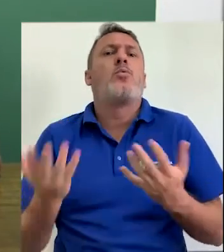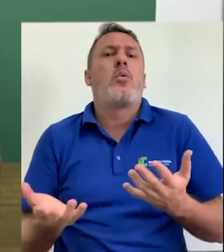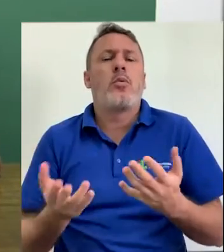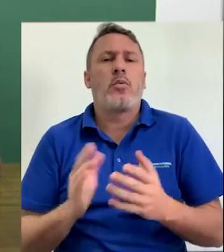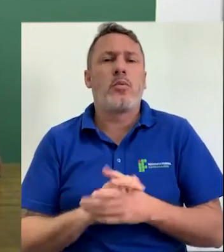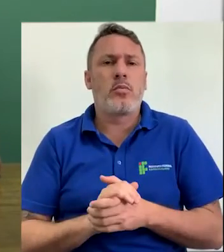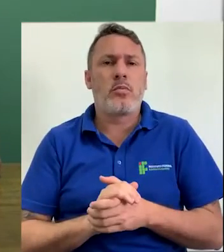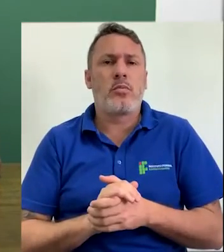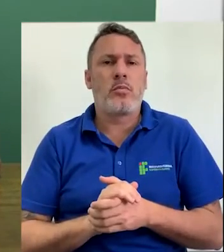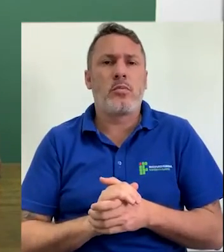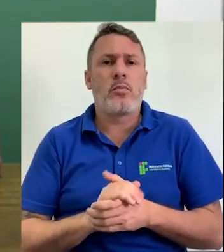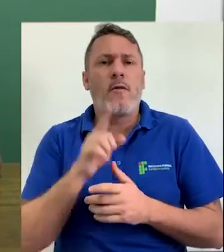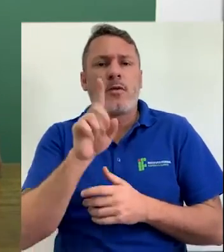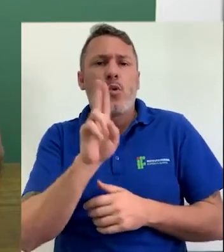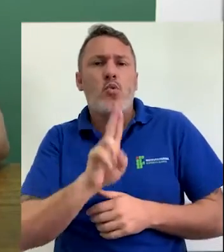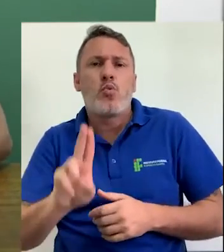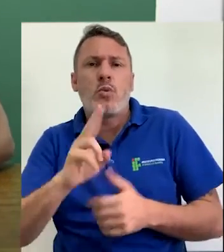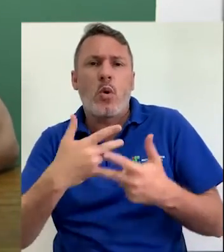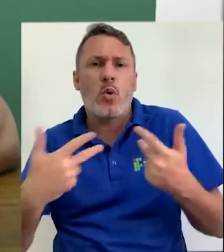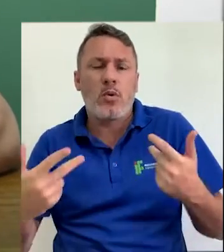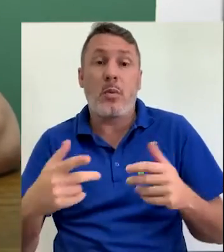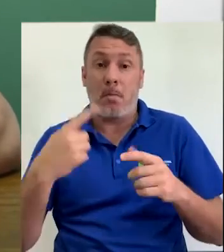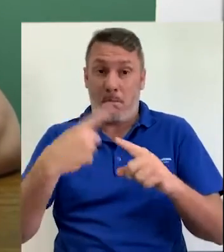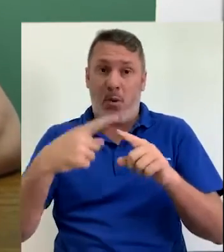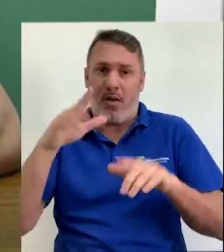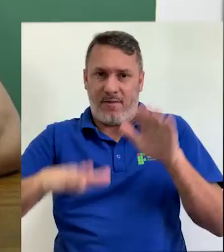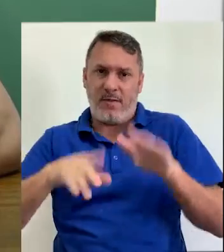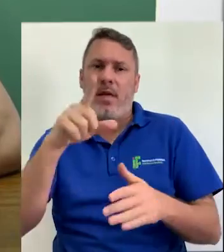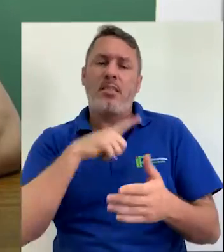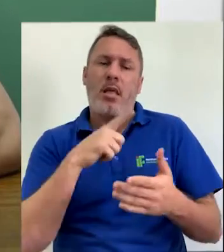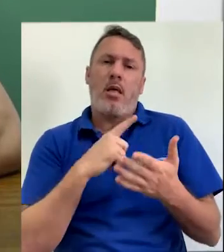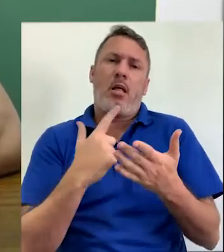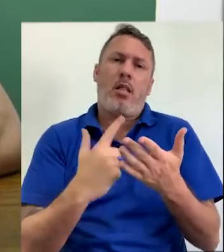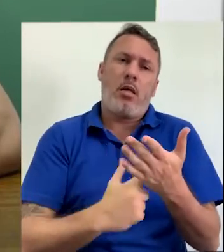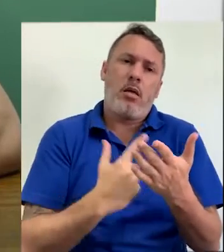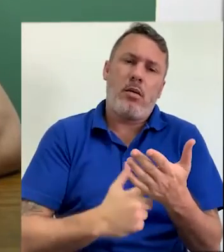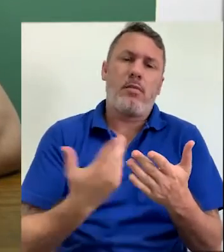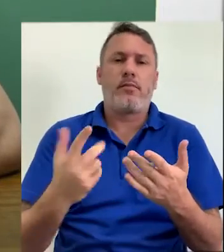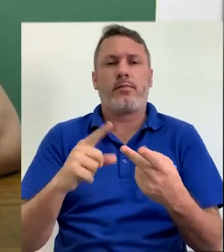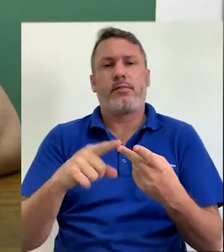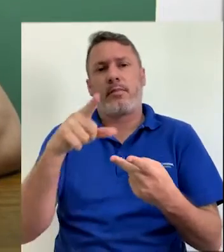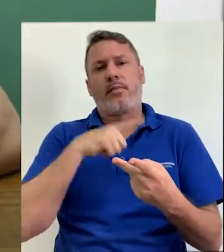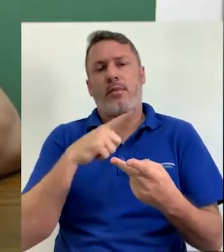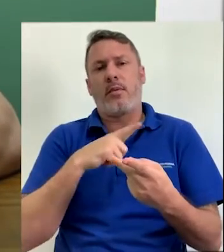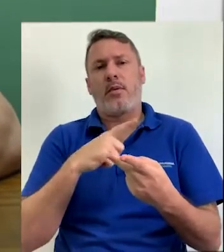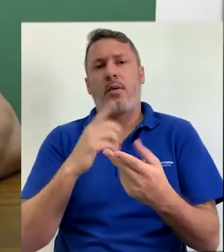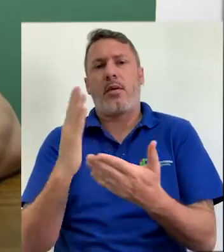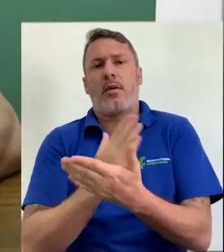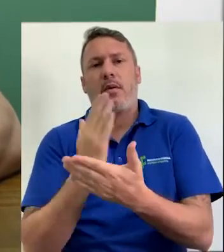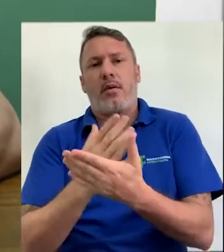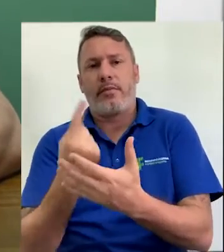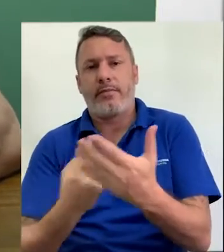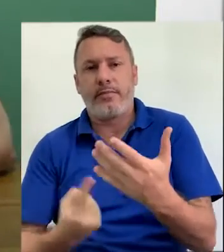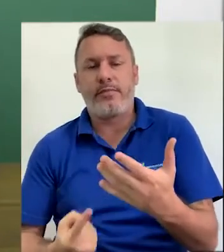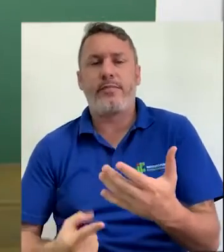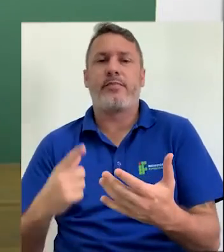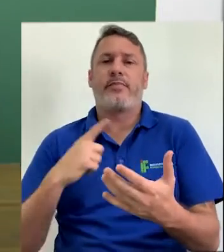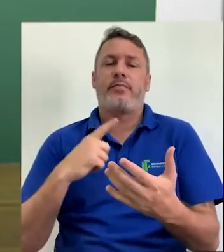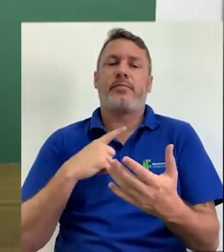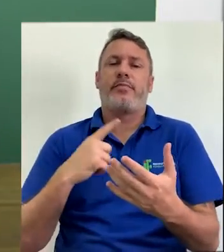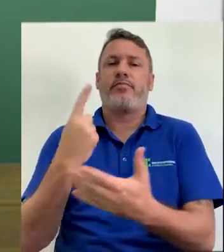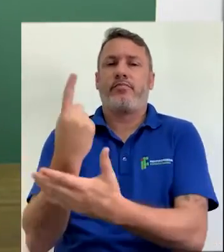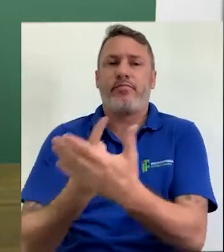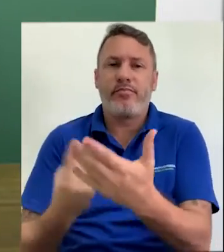Porque muitas vezes o livro impresso, o caderno, as